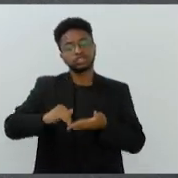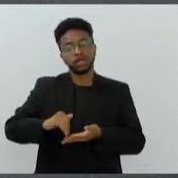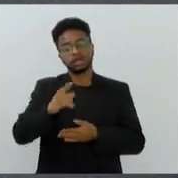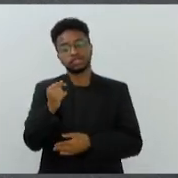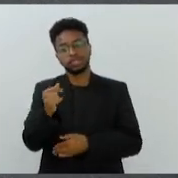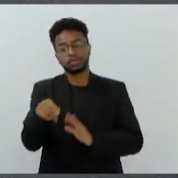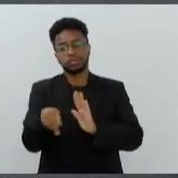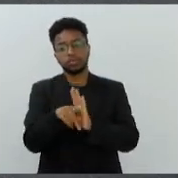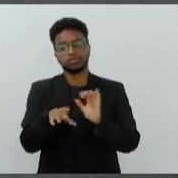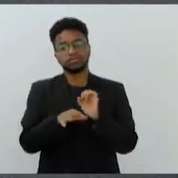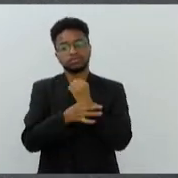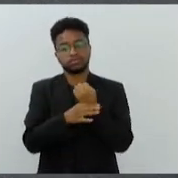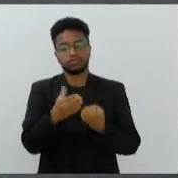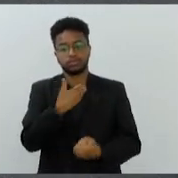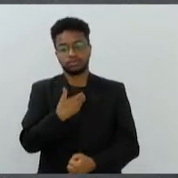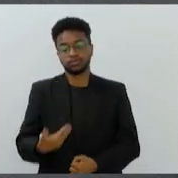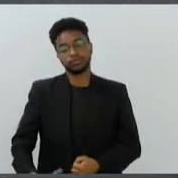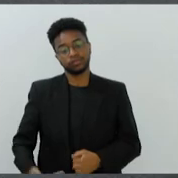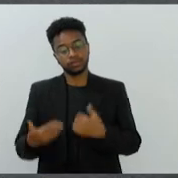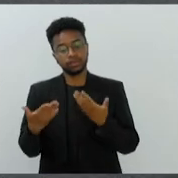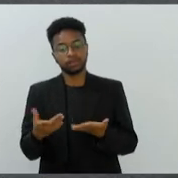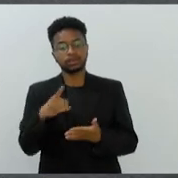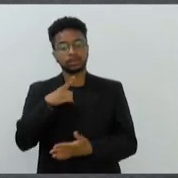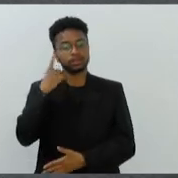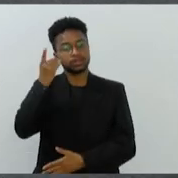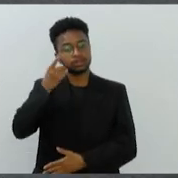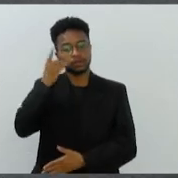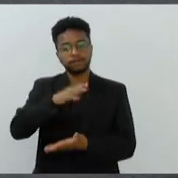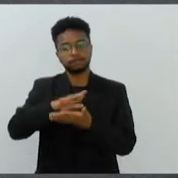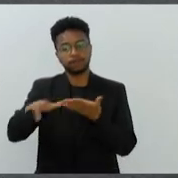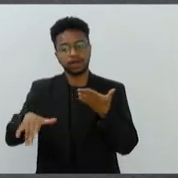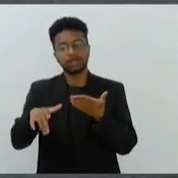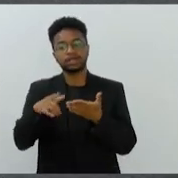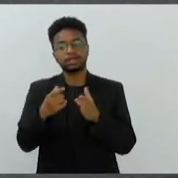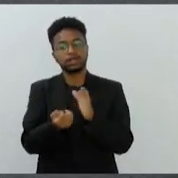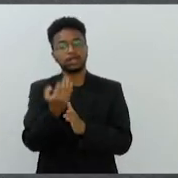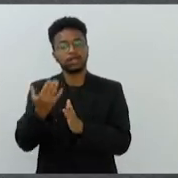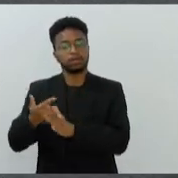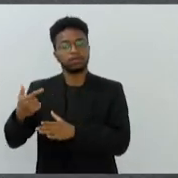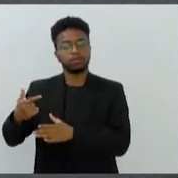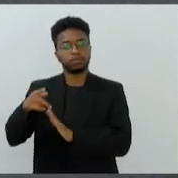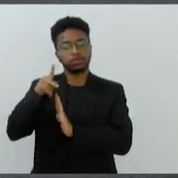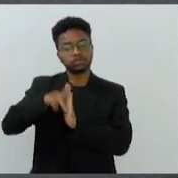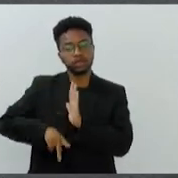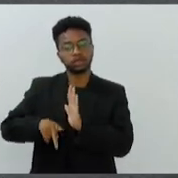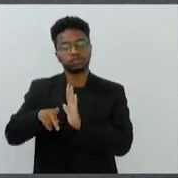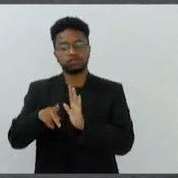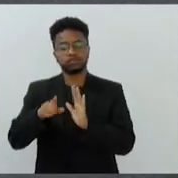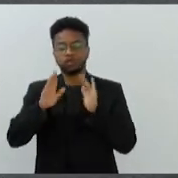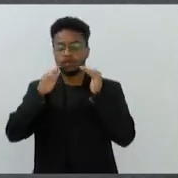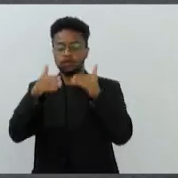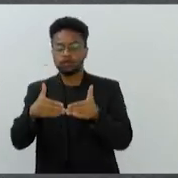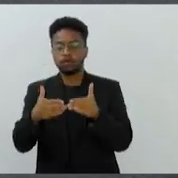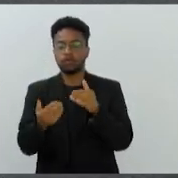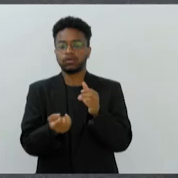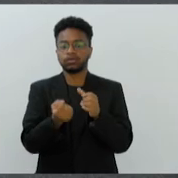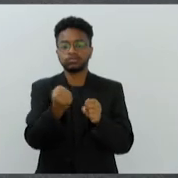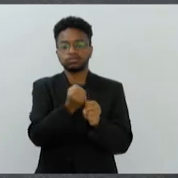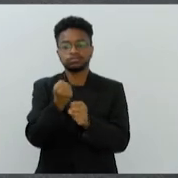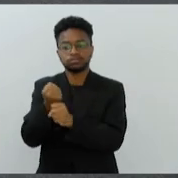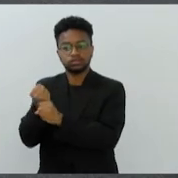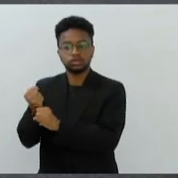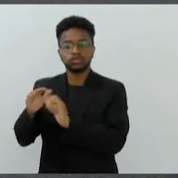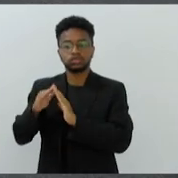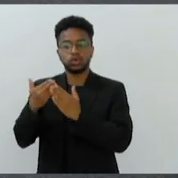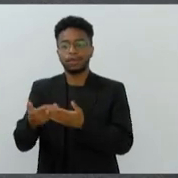E aí a gente tem vários deputados que apresentam um projeto de construção de colégios militares nas suas regiões, sem que seja consultado a própria